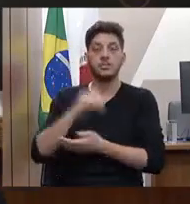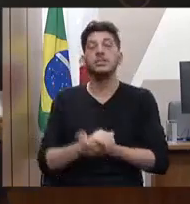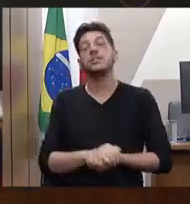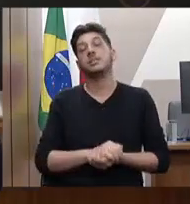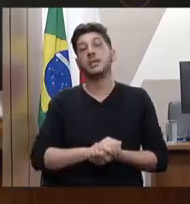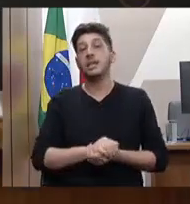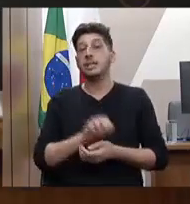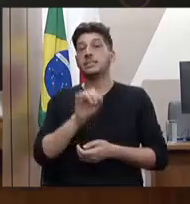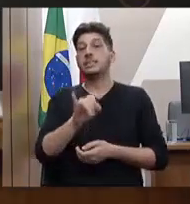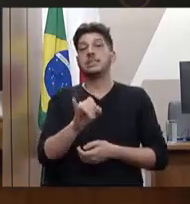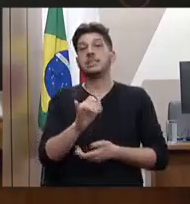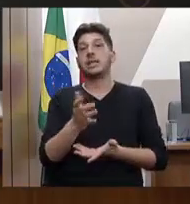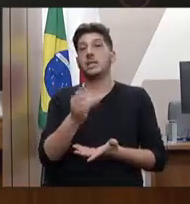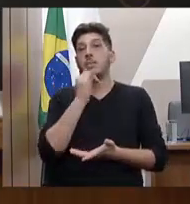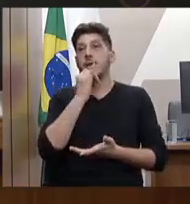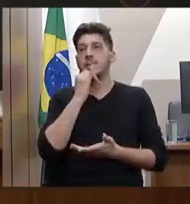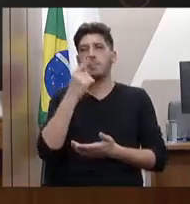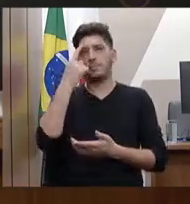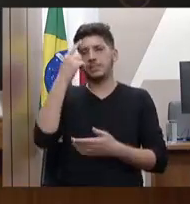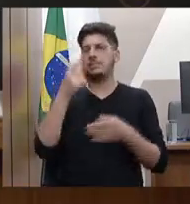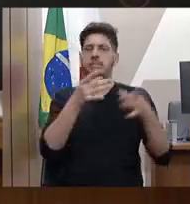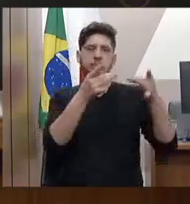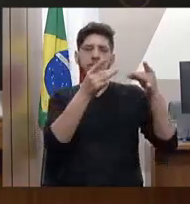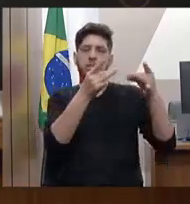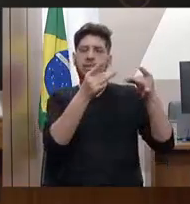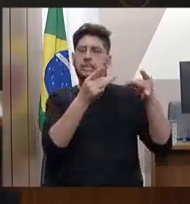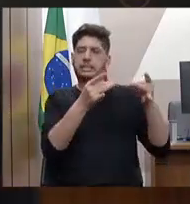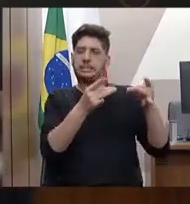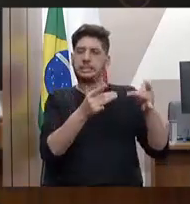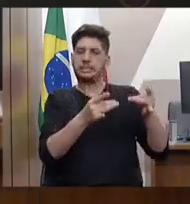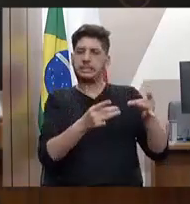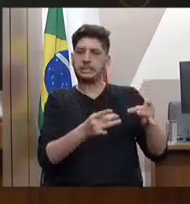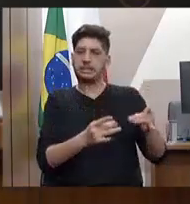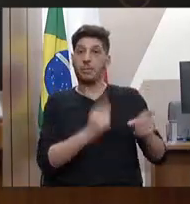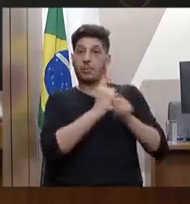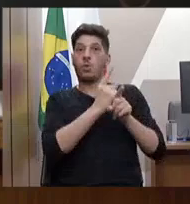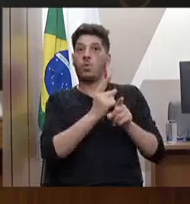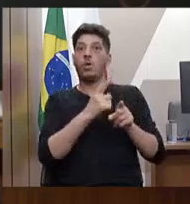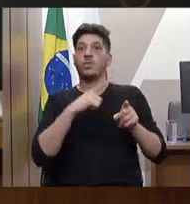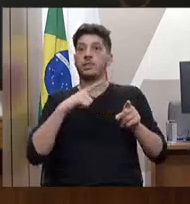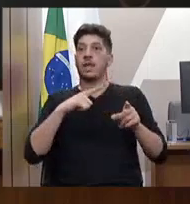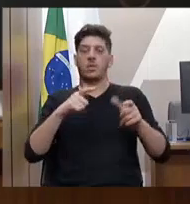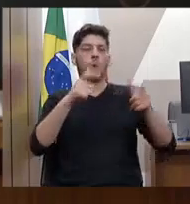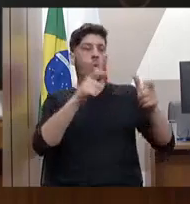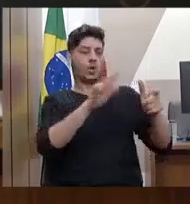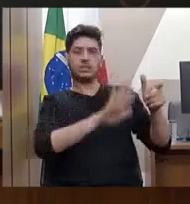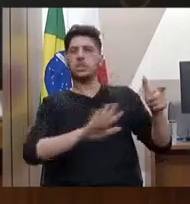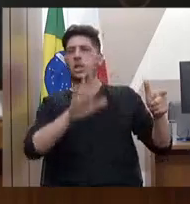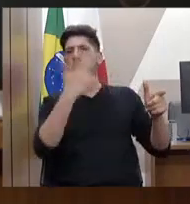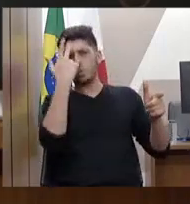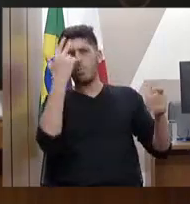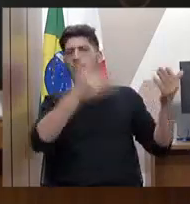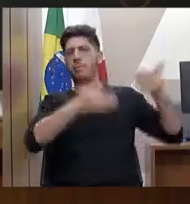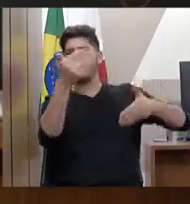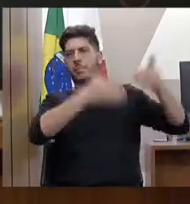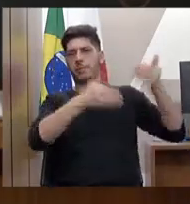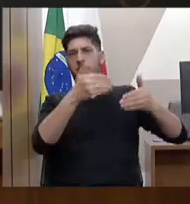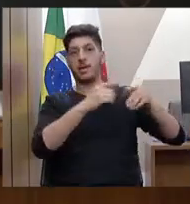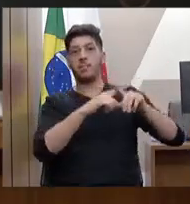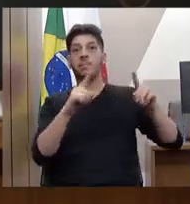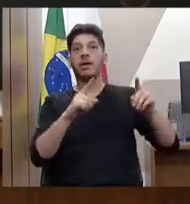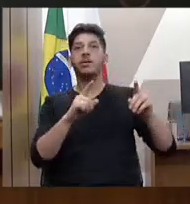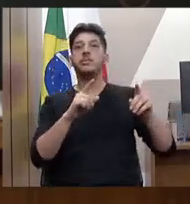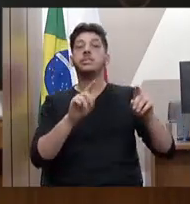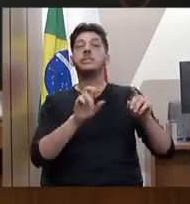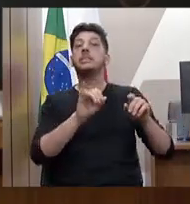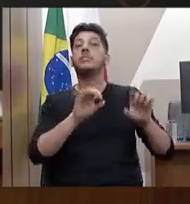poder chegar tem o Geraldo o ambiente de trabalho mas as questão das mulheres também dentro do